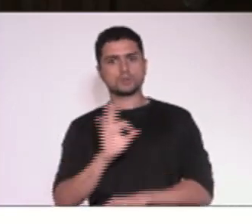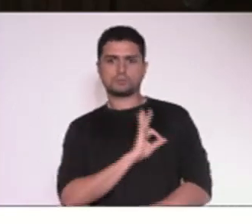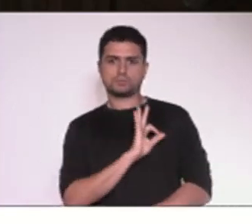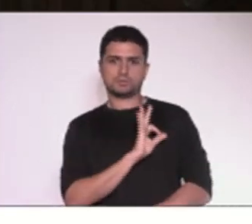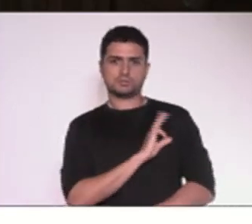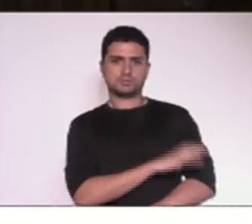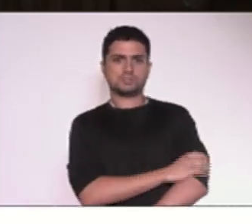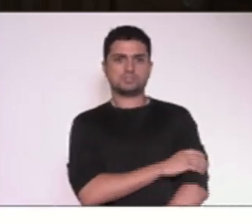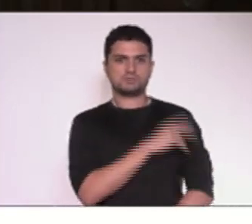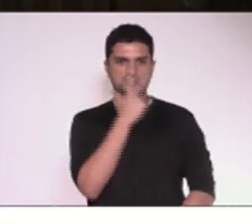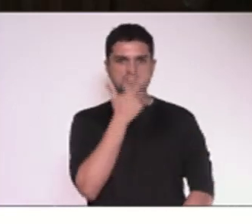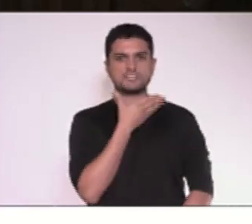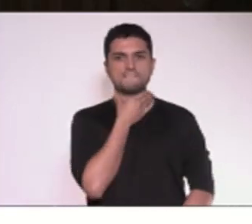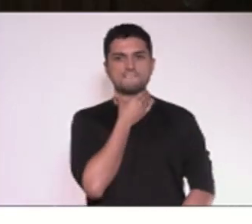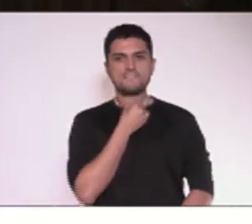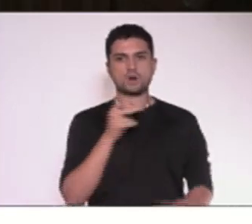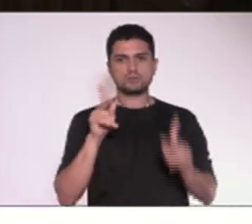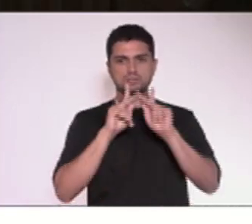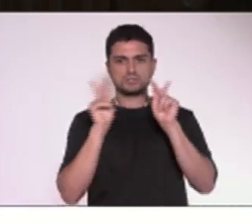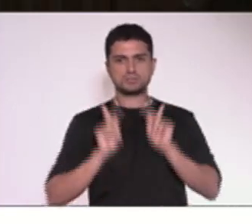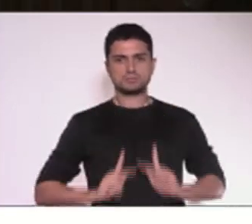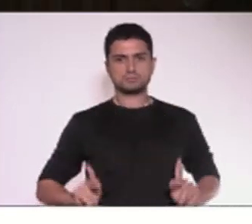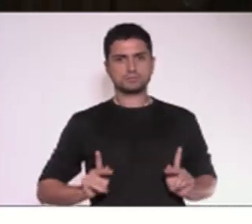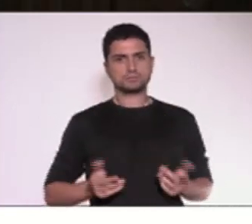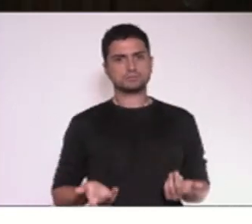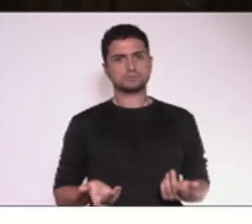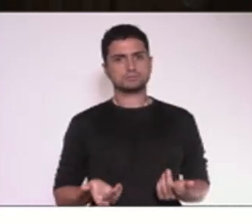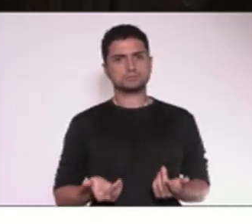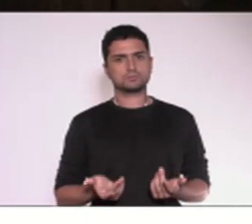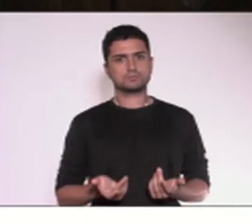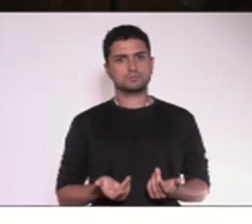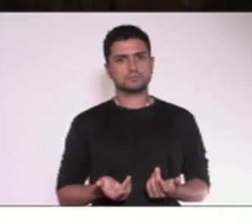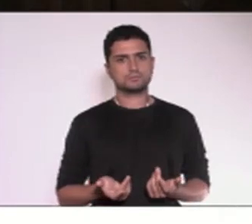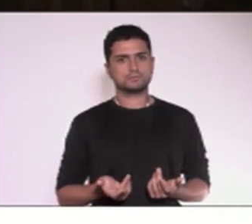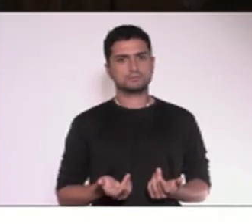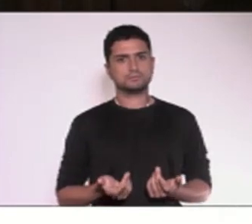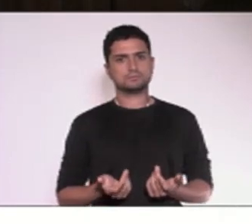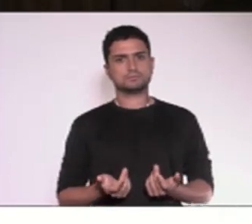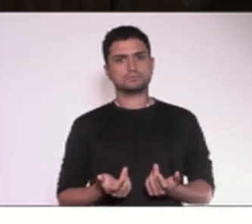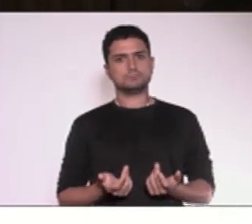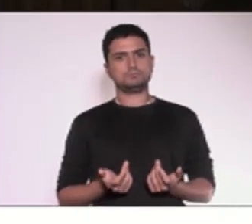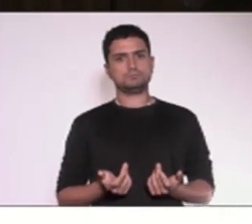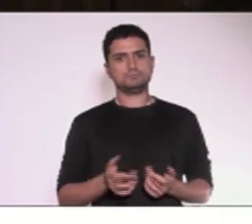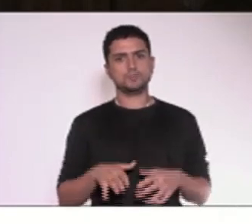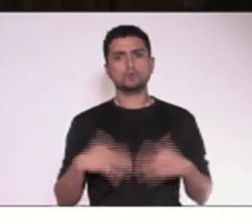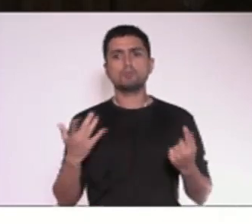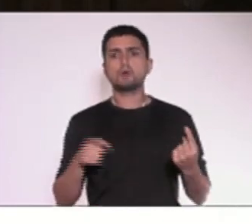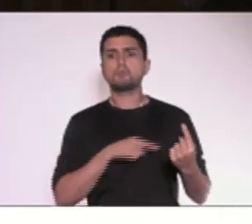paz. Essa falsa paz nos leva a quê?